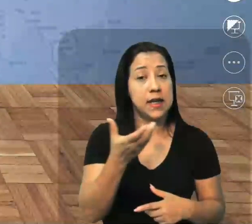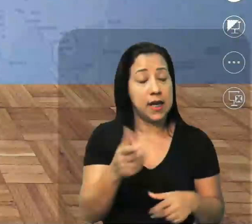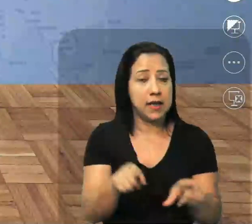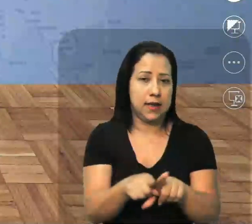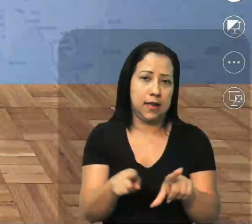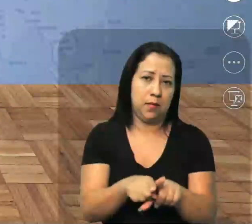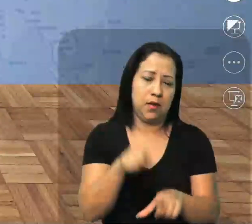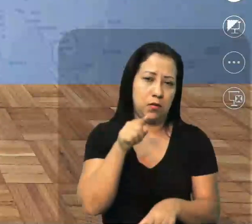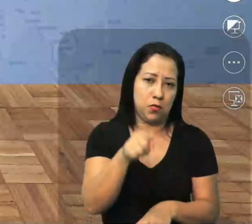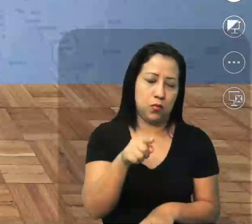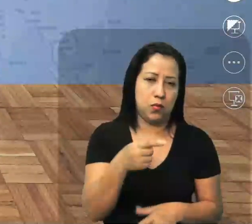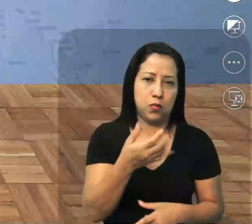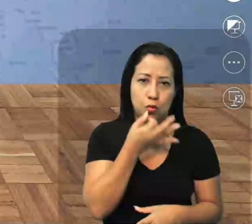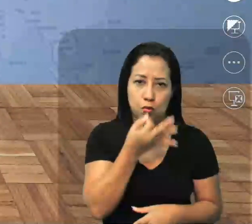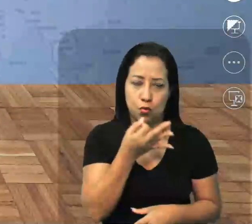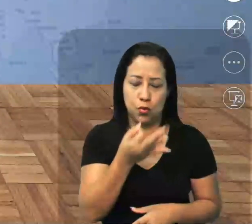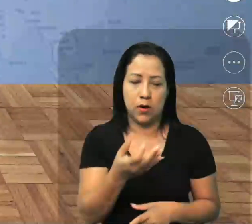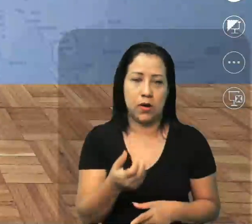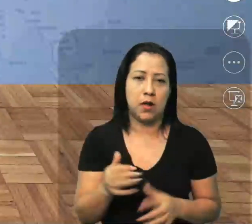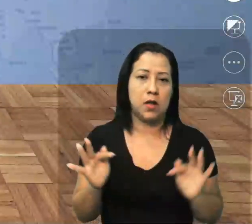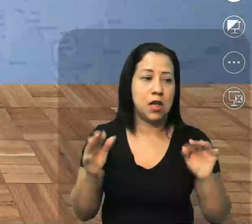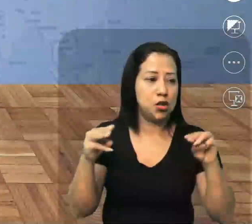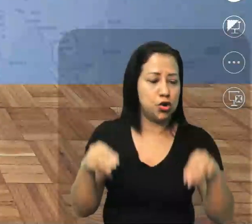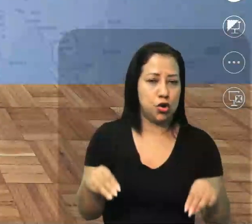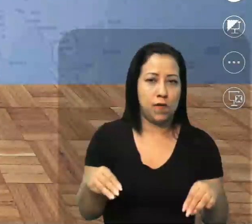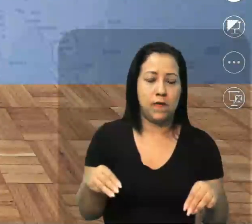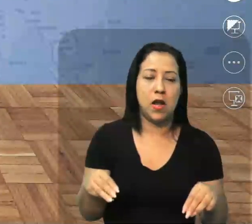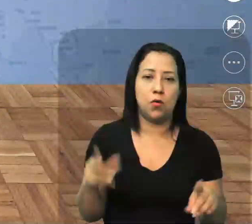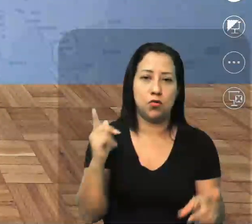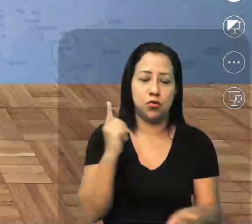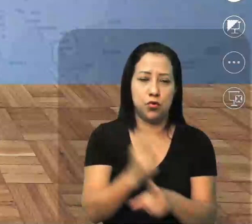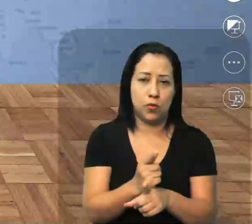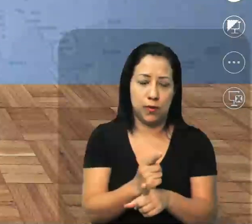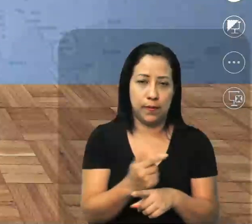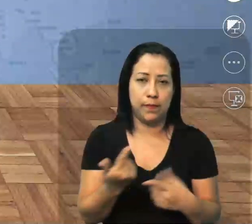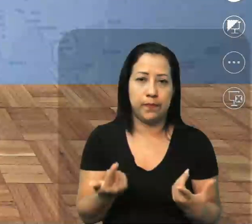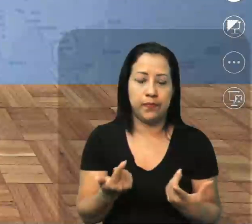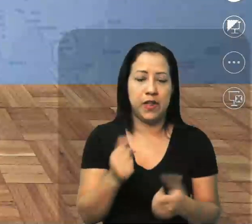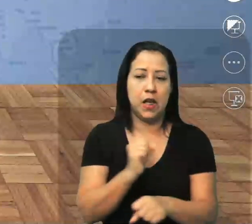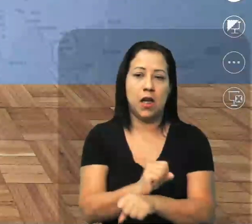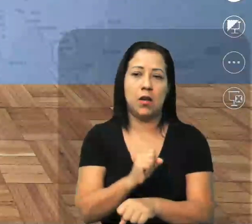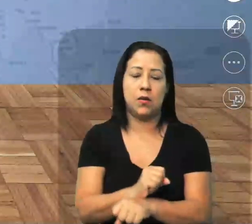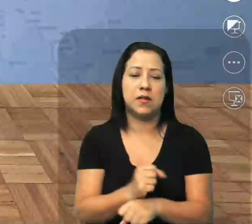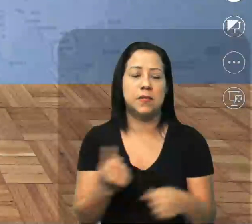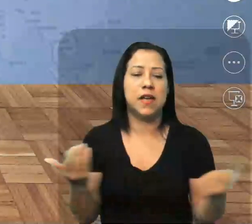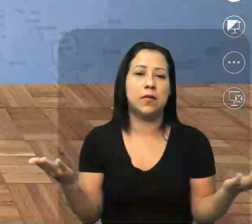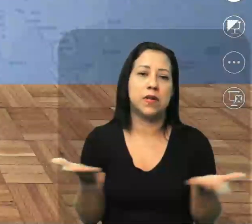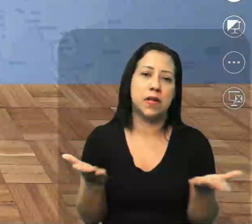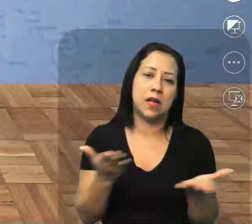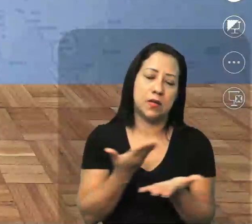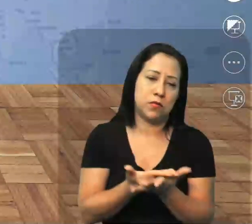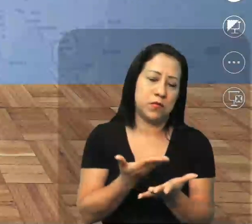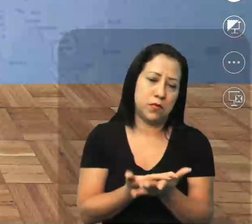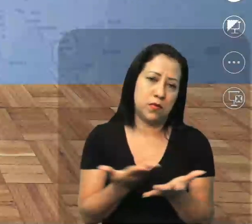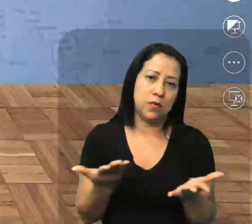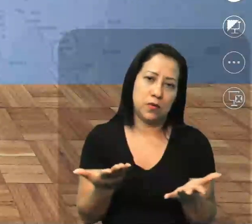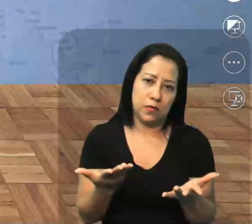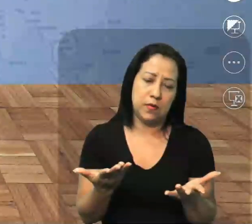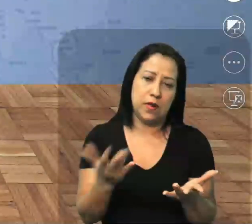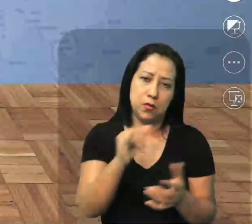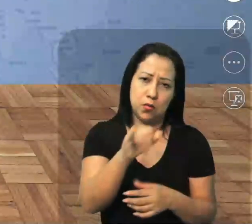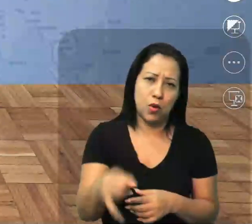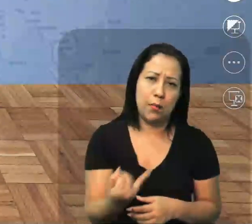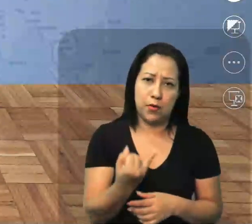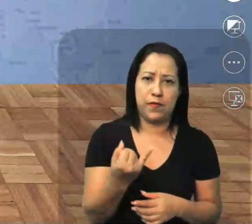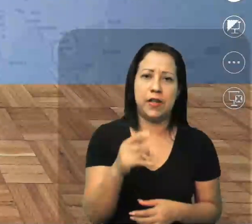Nós estamos chegando ao final de mais um encontro. Eu espero que esta aula tenha sido bastante proveitosa para